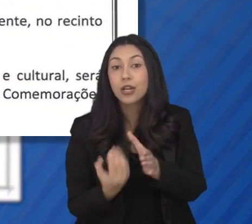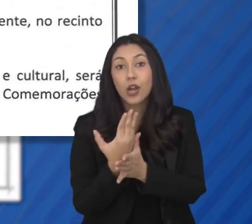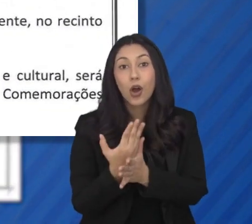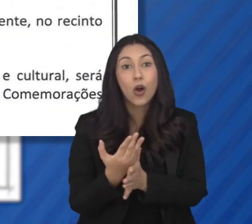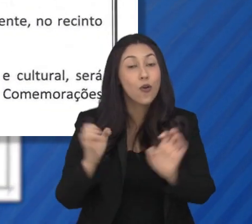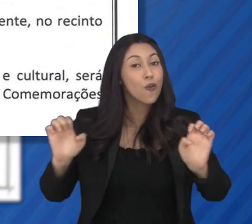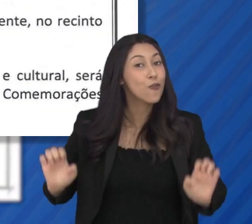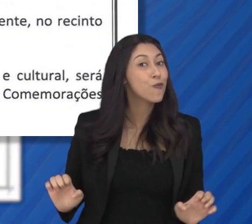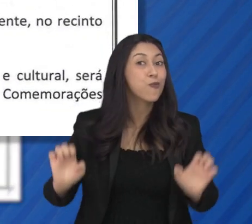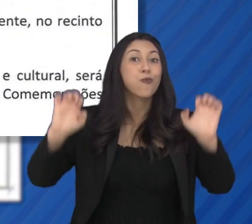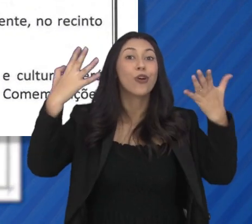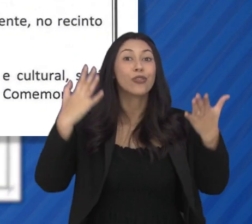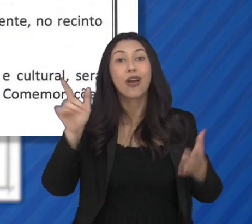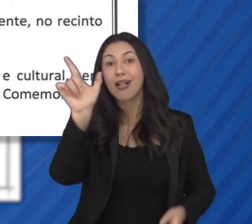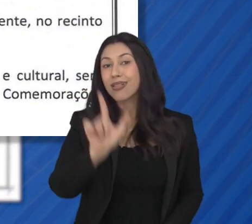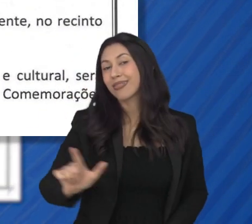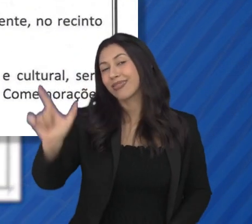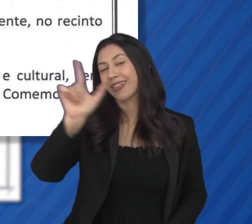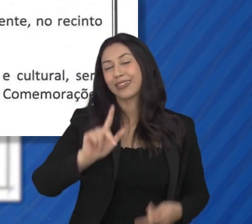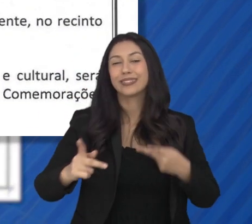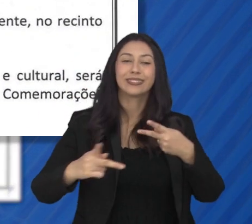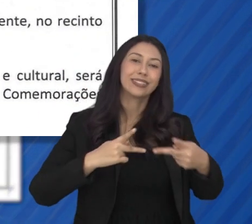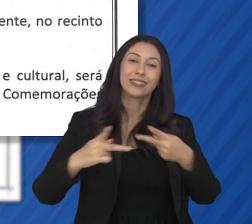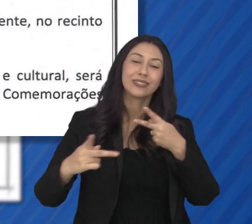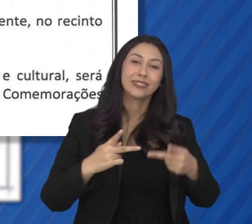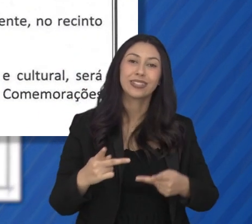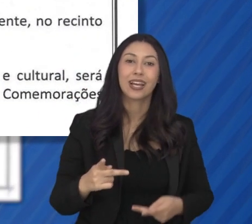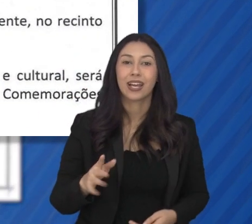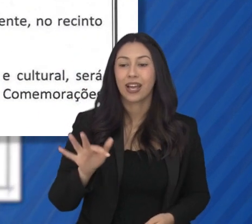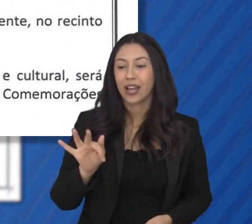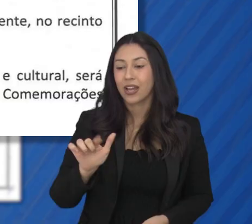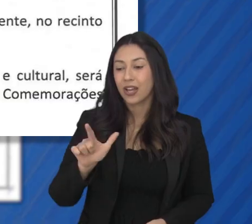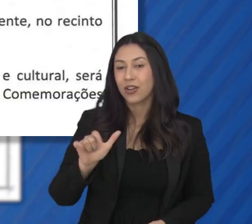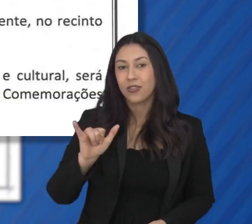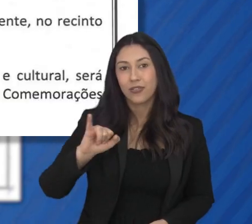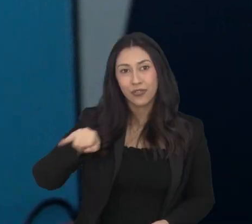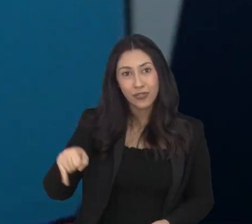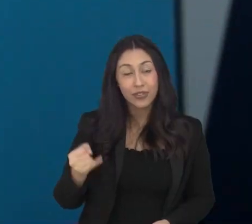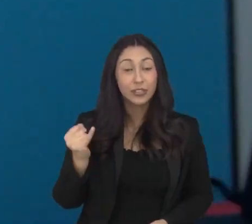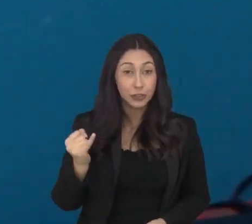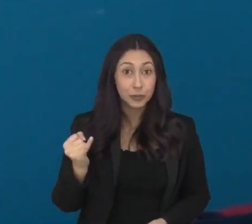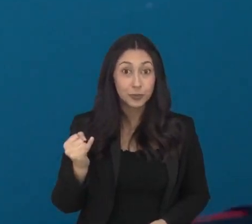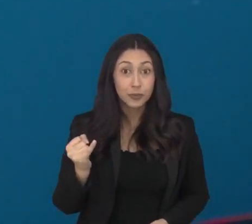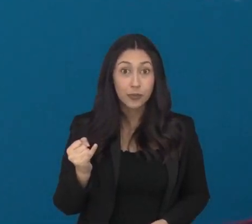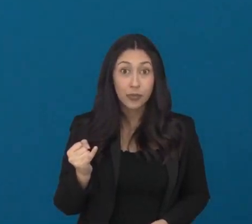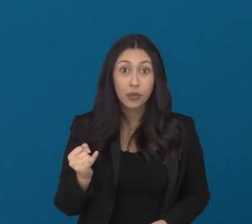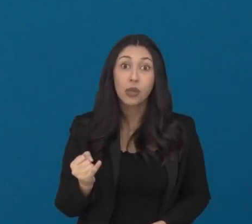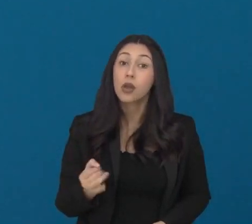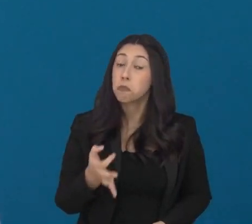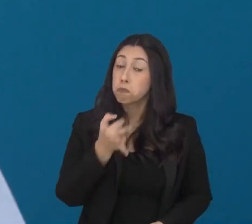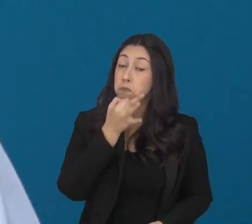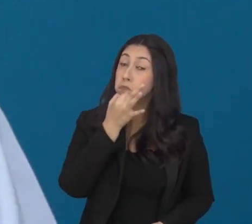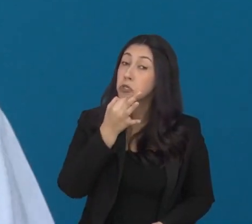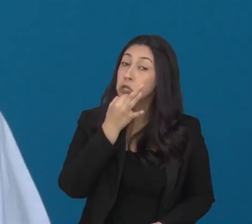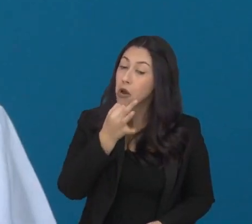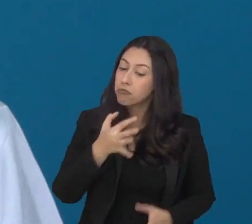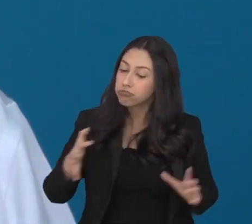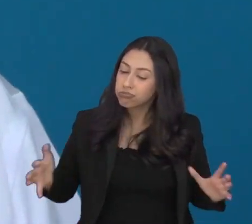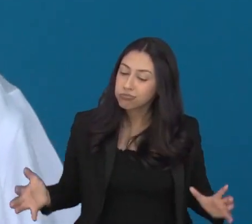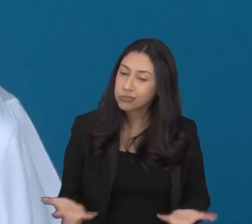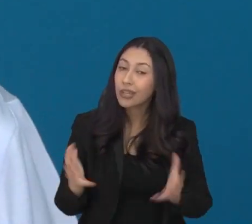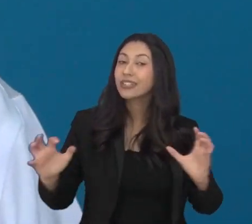São José o Festival Literário Joseense, o FLIGE. Para o parlamentar, é uma forma